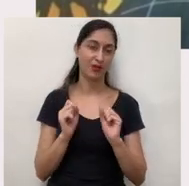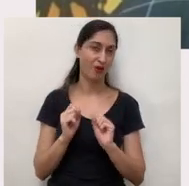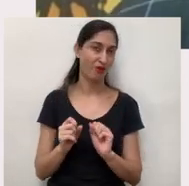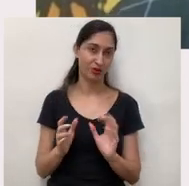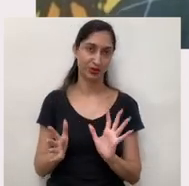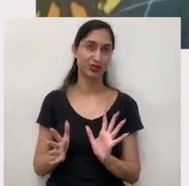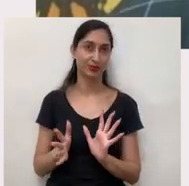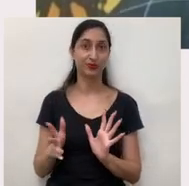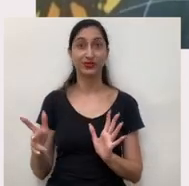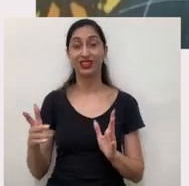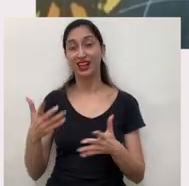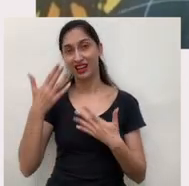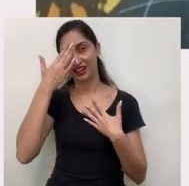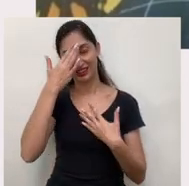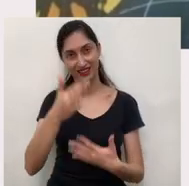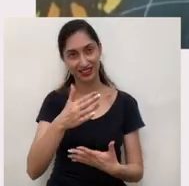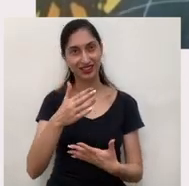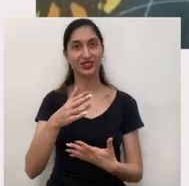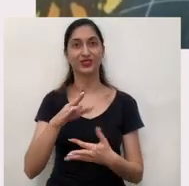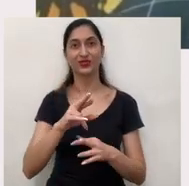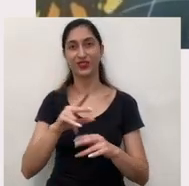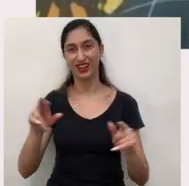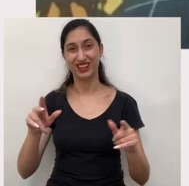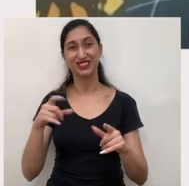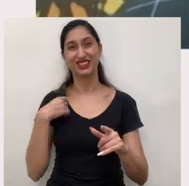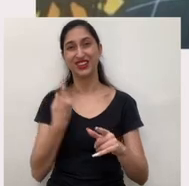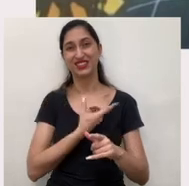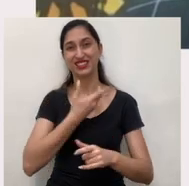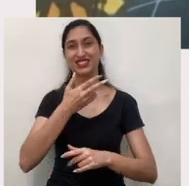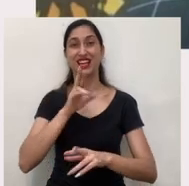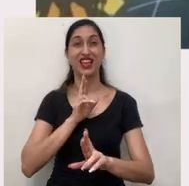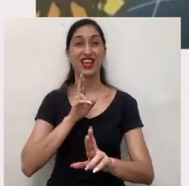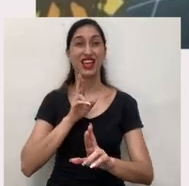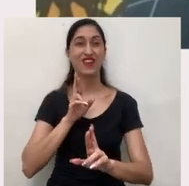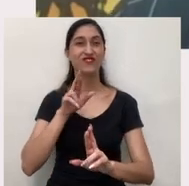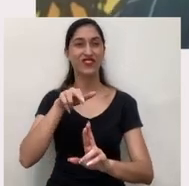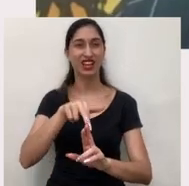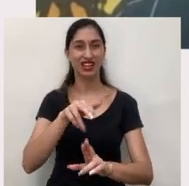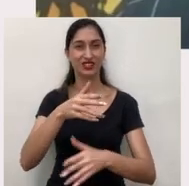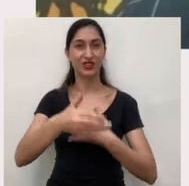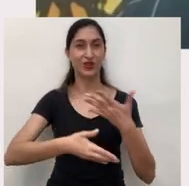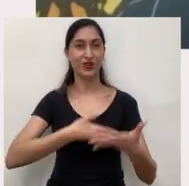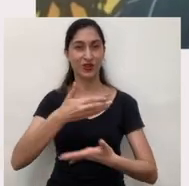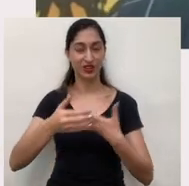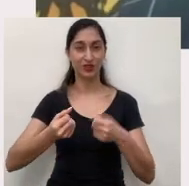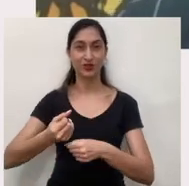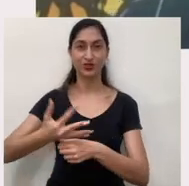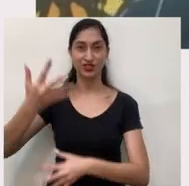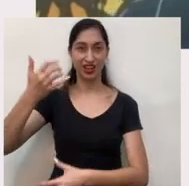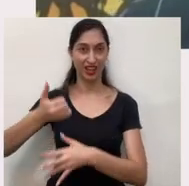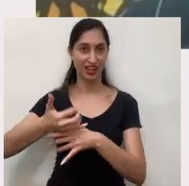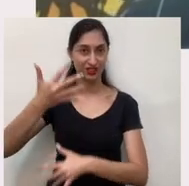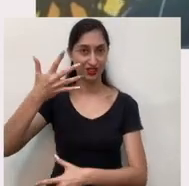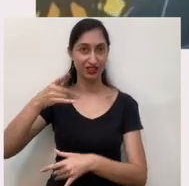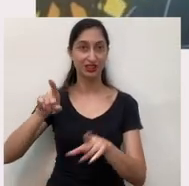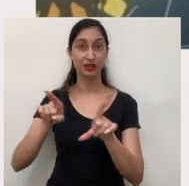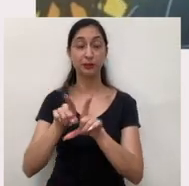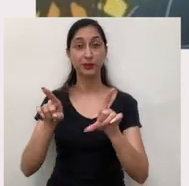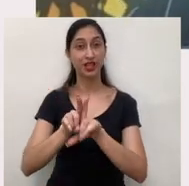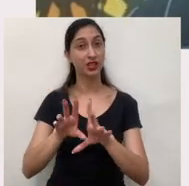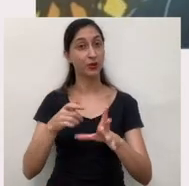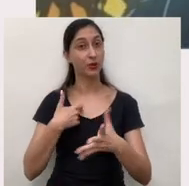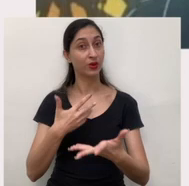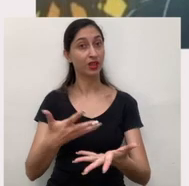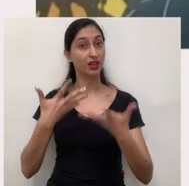Prado, trocamos várias referências aqui pelo chat também. Eu queria só comentar uma questão, Fernanda.